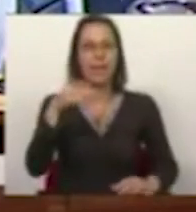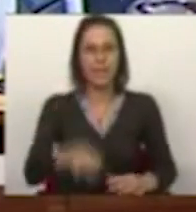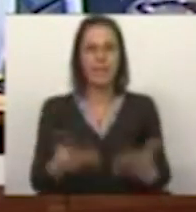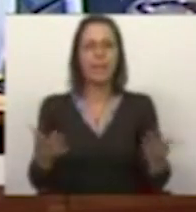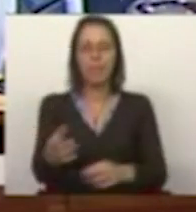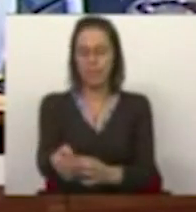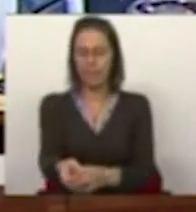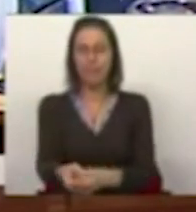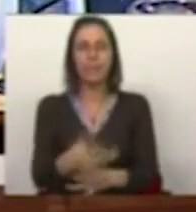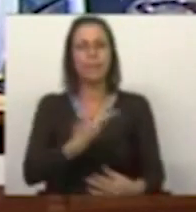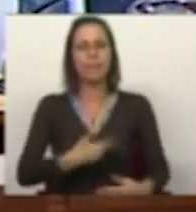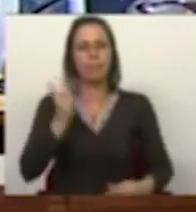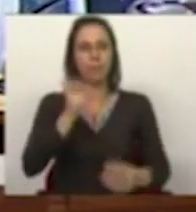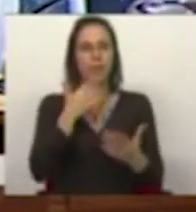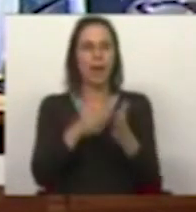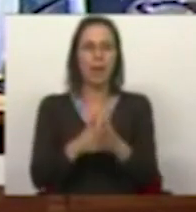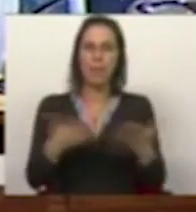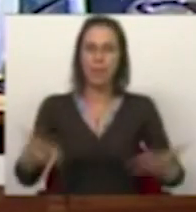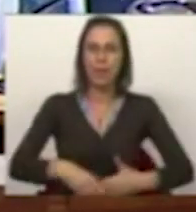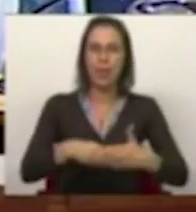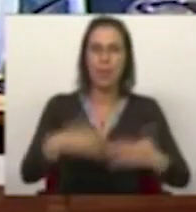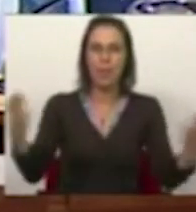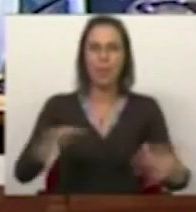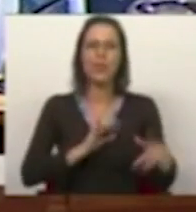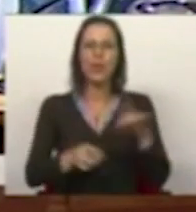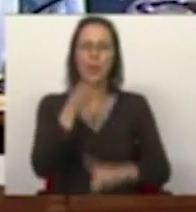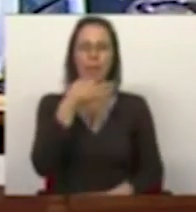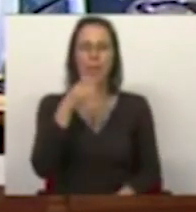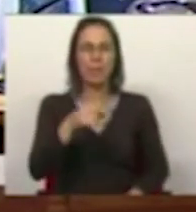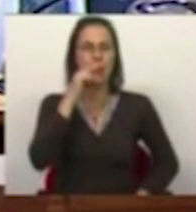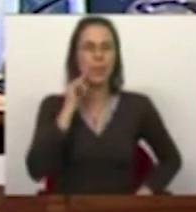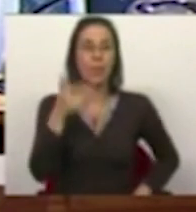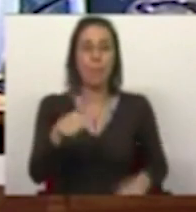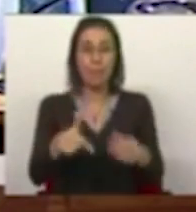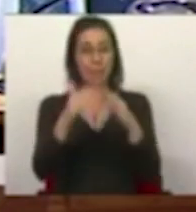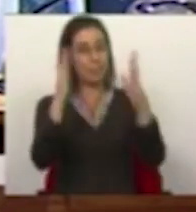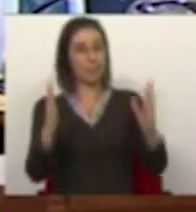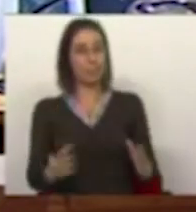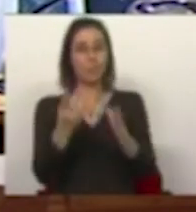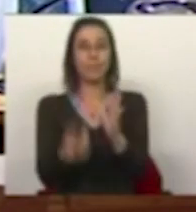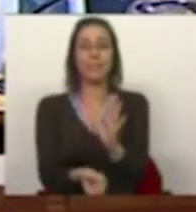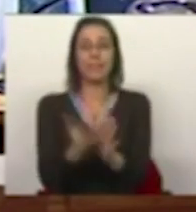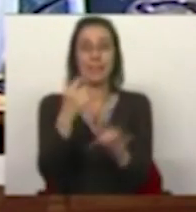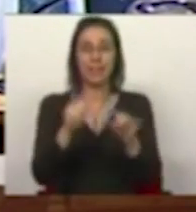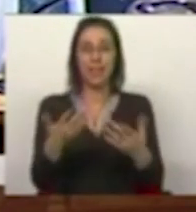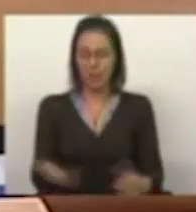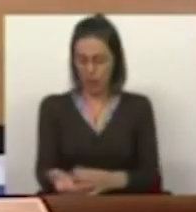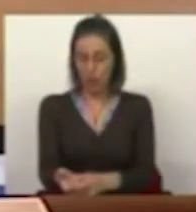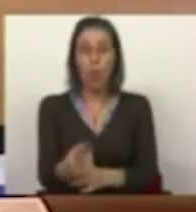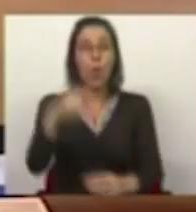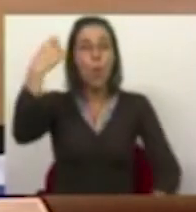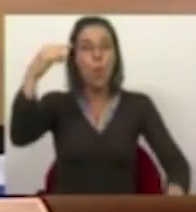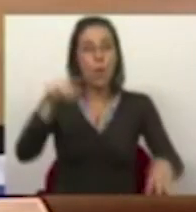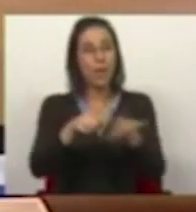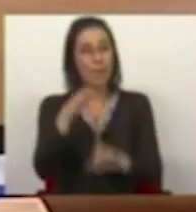o Primeiro-Ministro relativizou as divergências com o PCP e desafiou Jerónimo de Sousa a dar continuidade